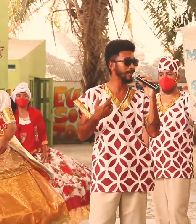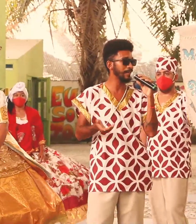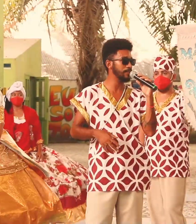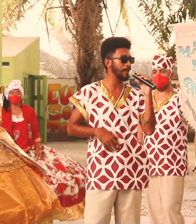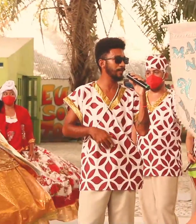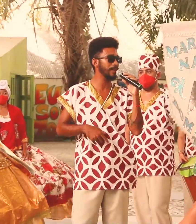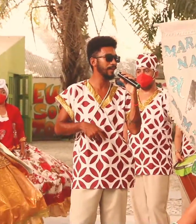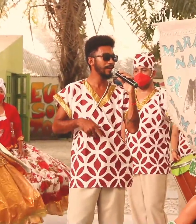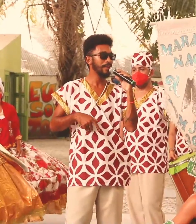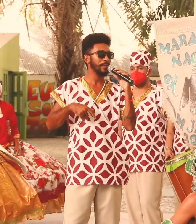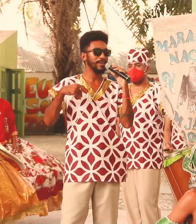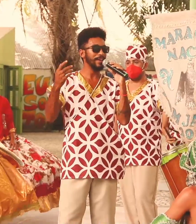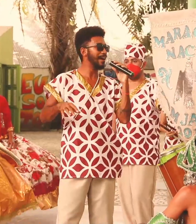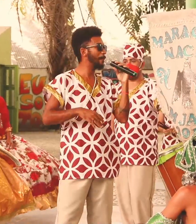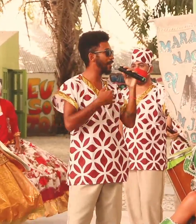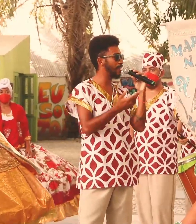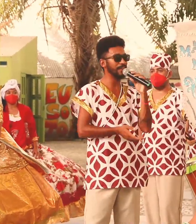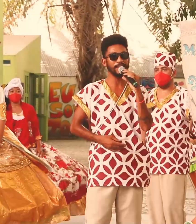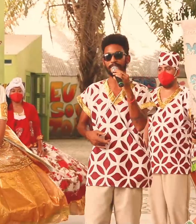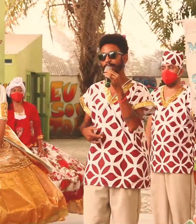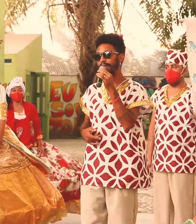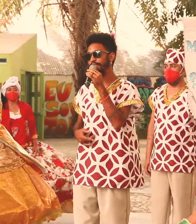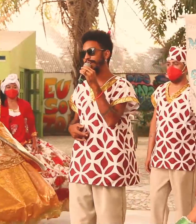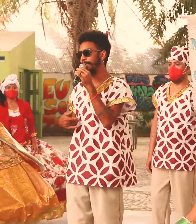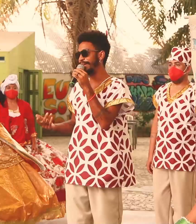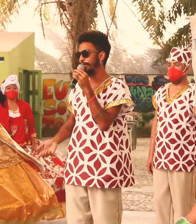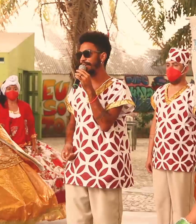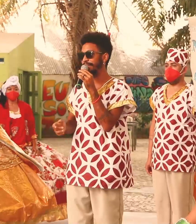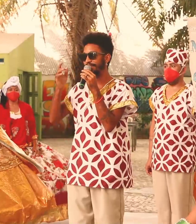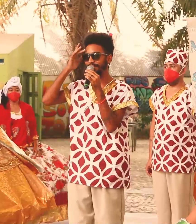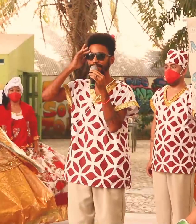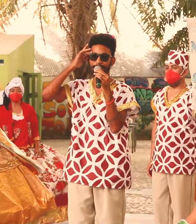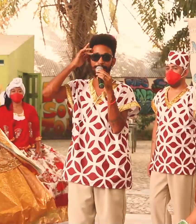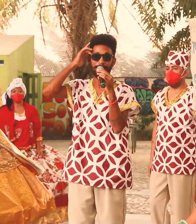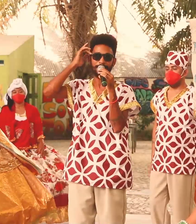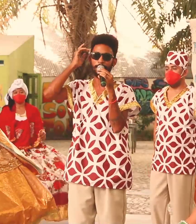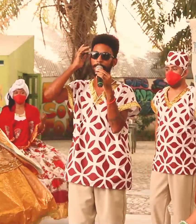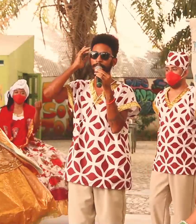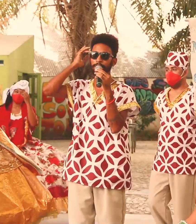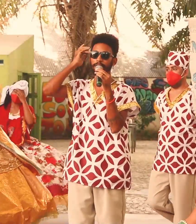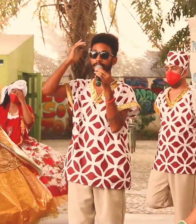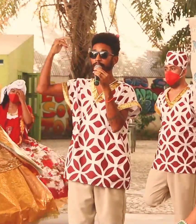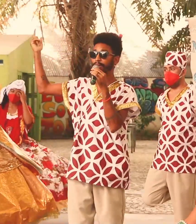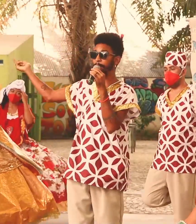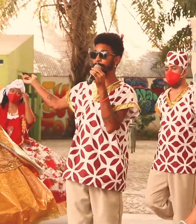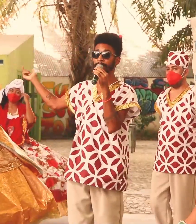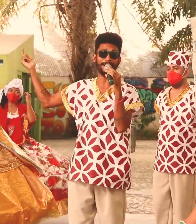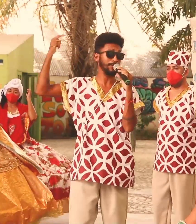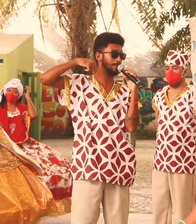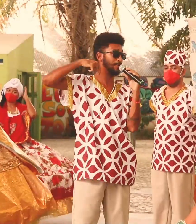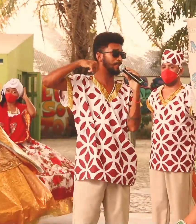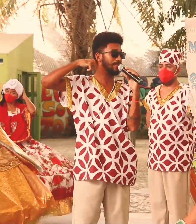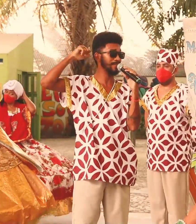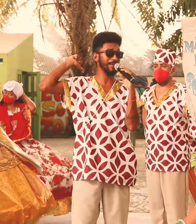na verdade, é um agradecimento, né? E aí, cada parte desse agradecimento tem a ver com cada orixá desse, assim, e é uma coisa bem intuitiva. Eu lembro